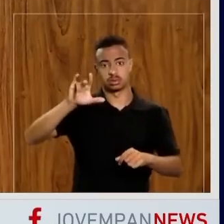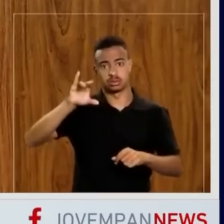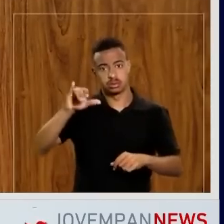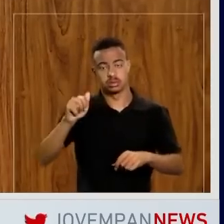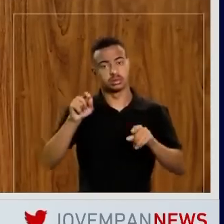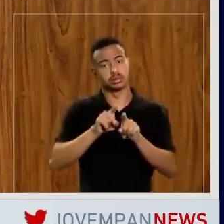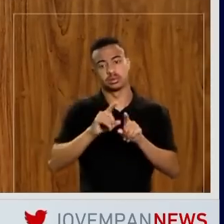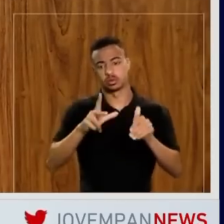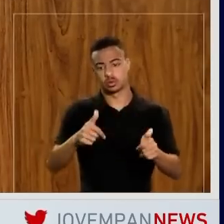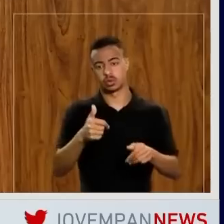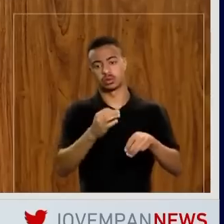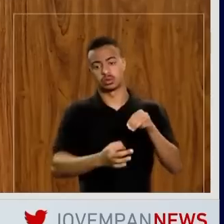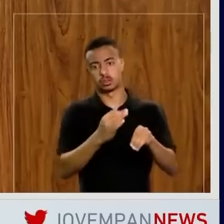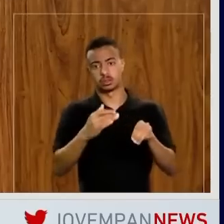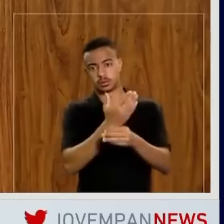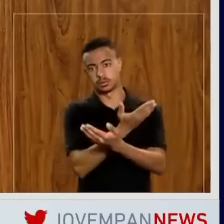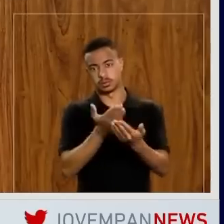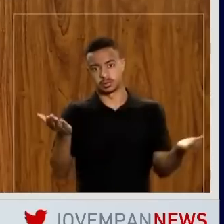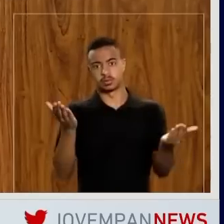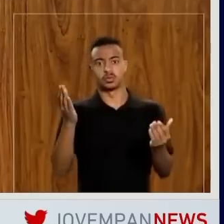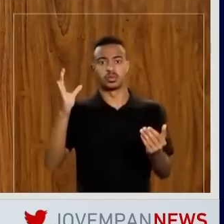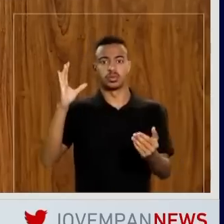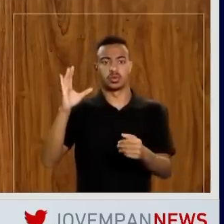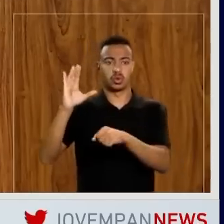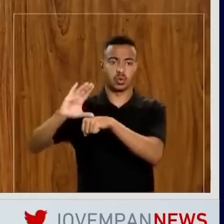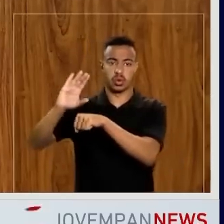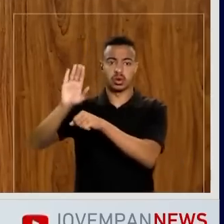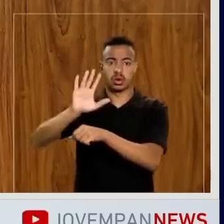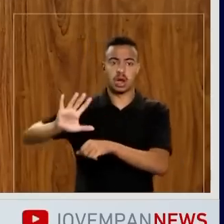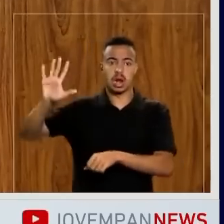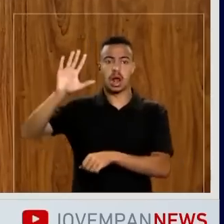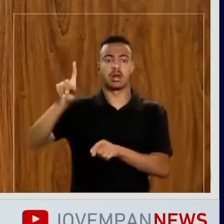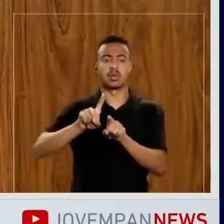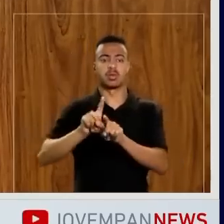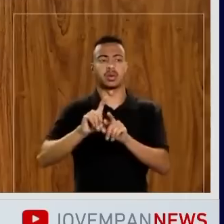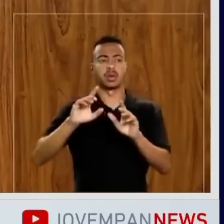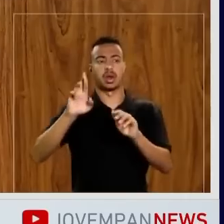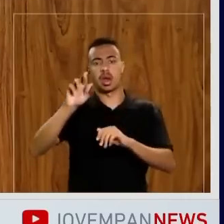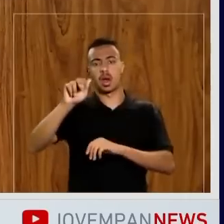do ex-presidente Lula. Uma baita manobra. Então, uma baita manobra. Mas